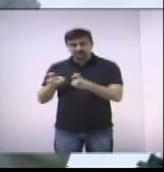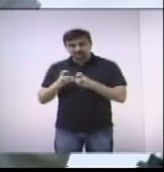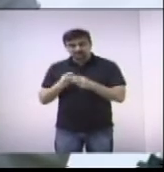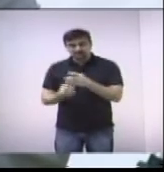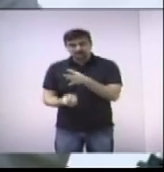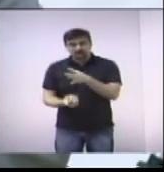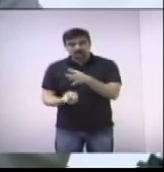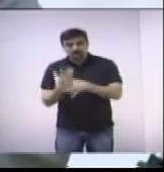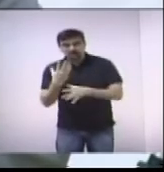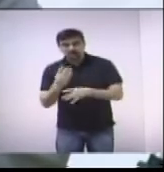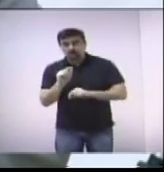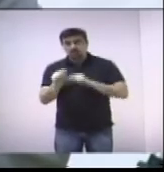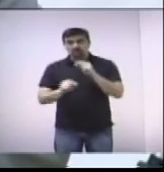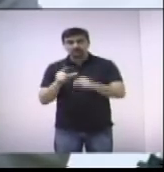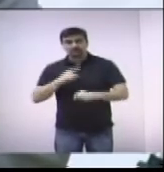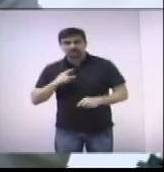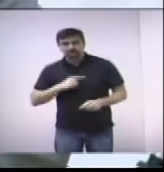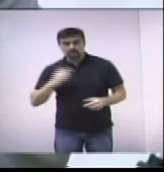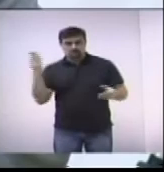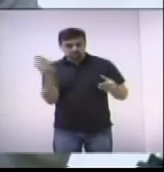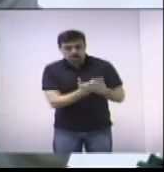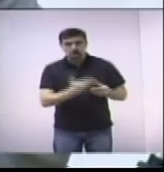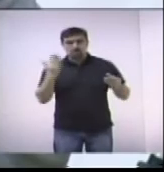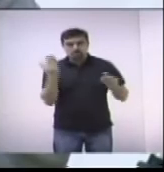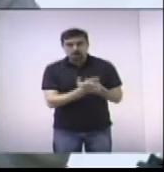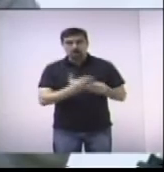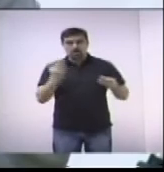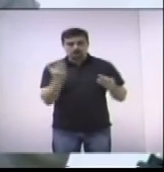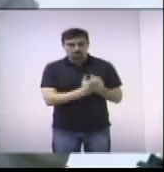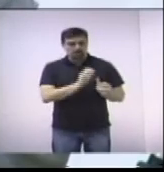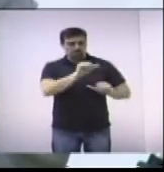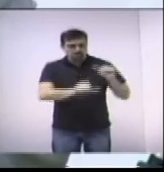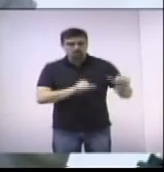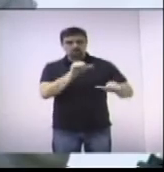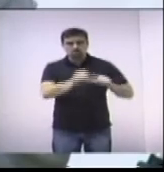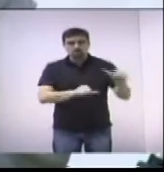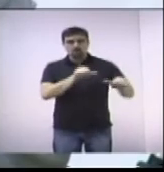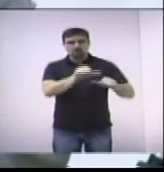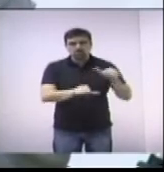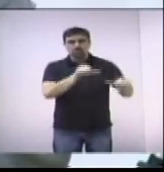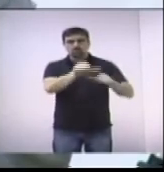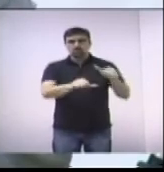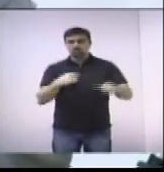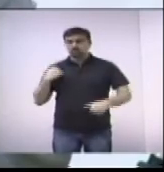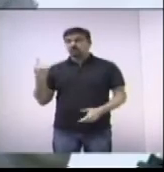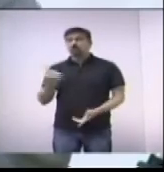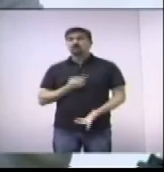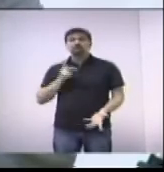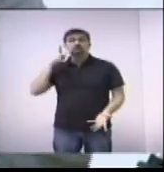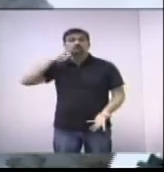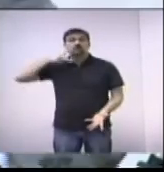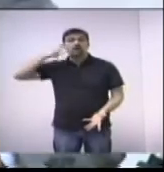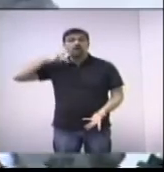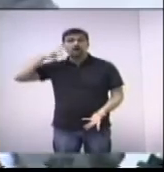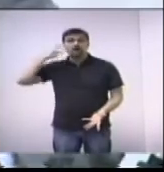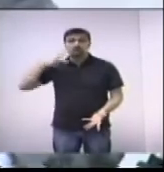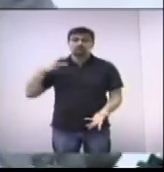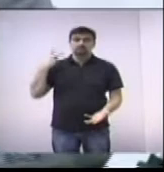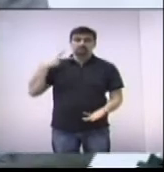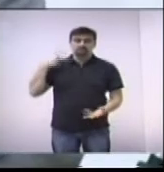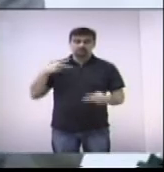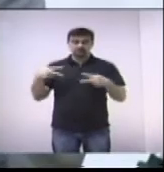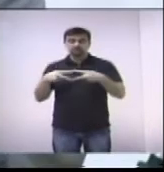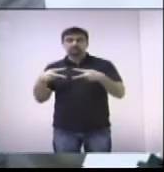uma indústria de representações que esta casa vem sofrendo nas últimas semanas.